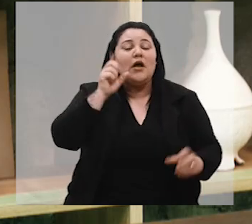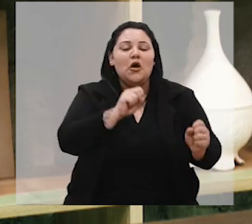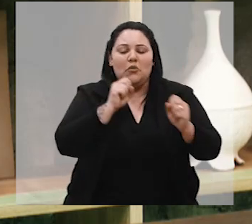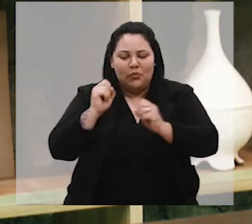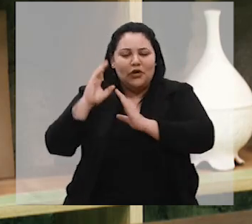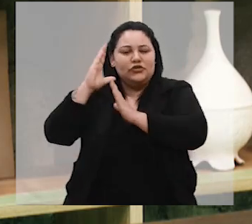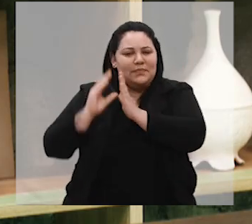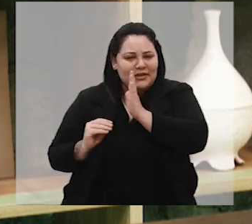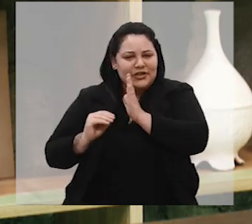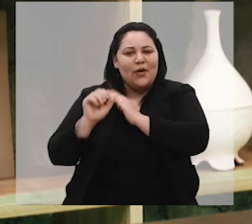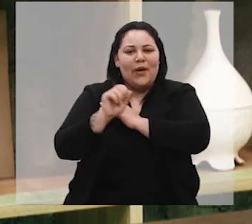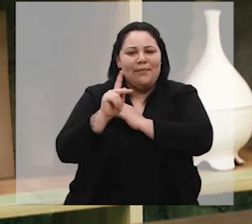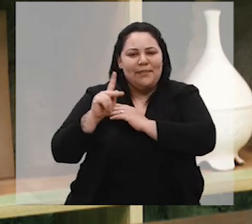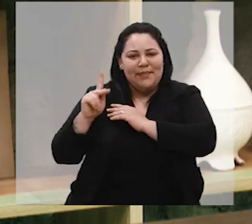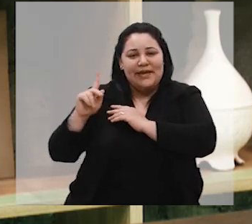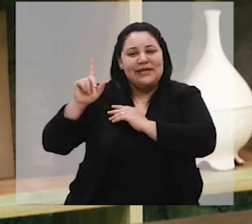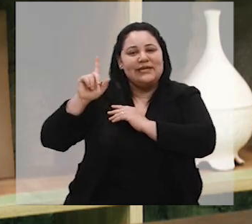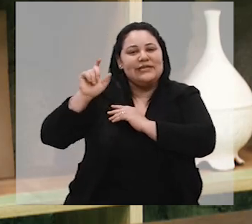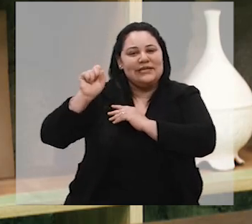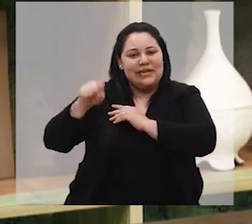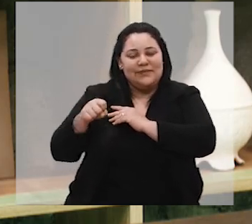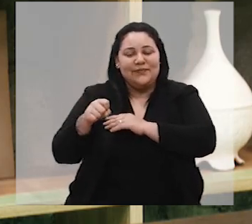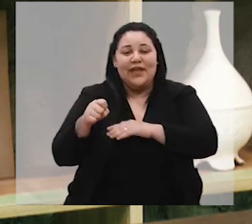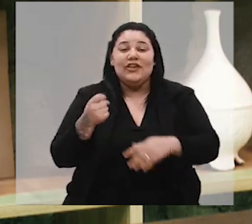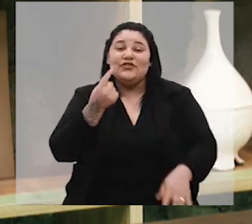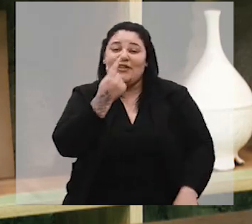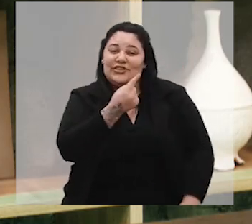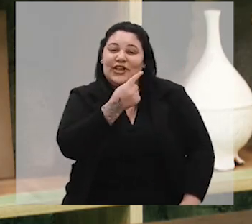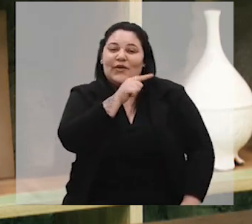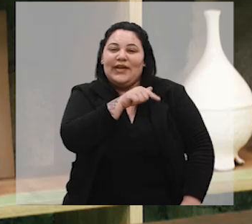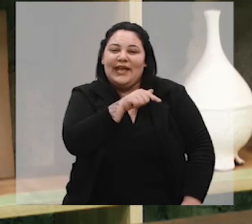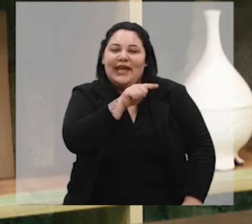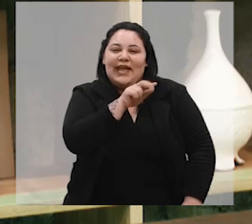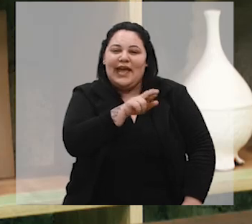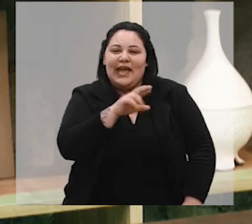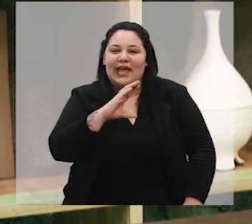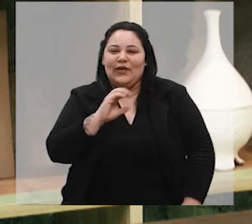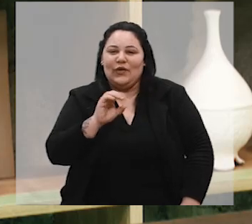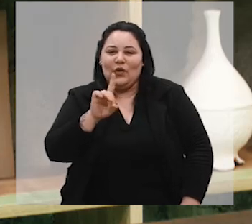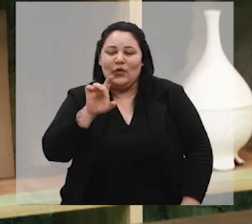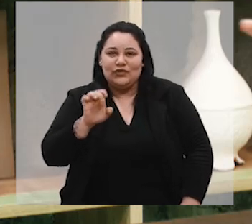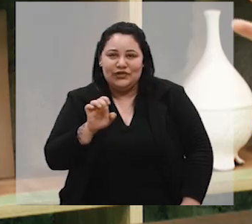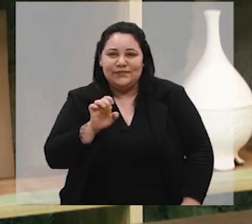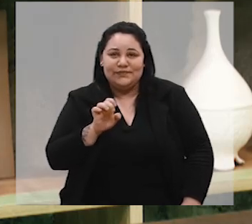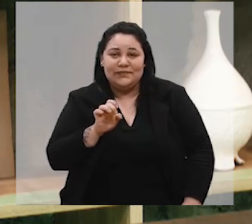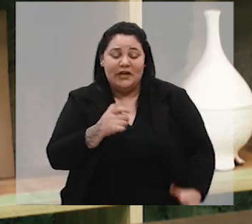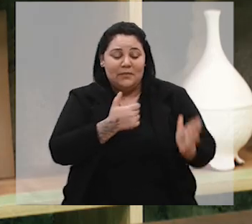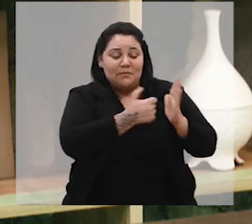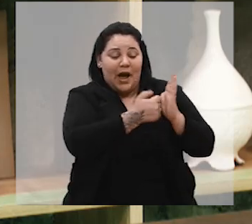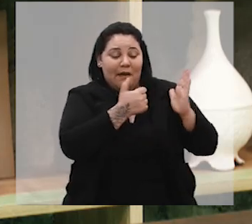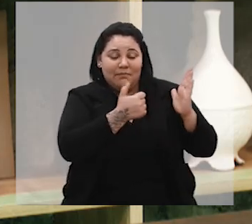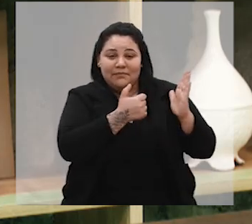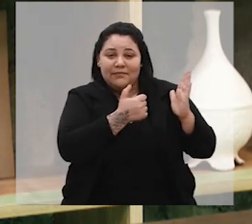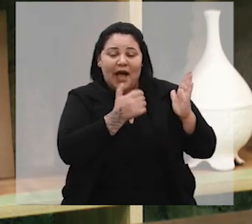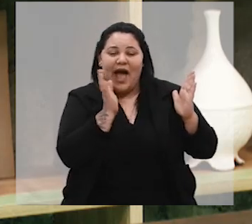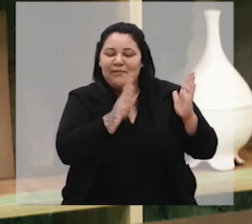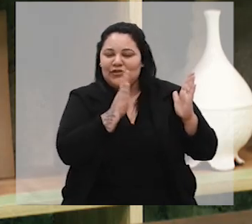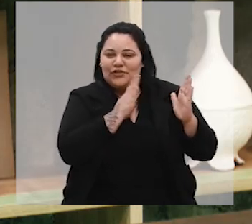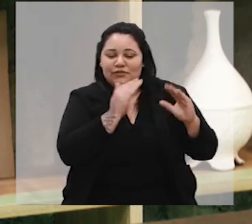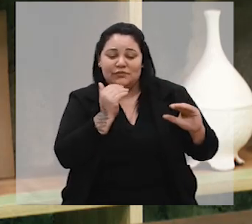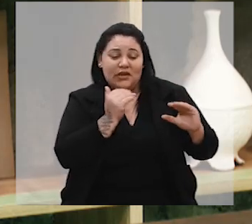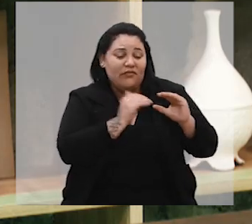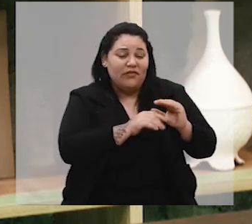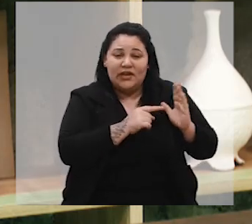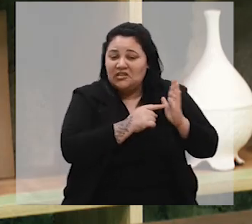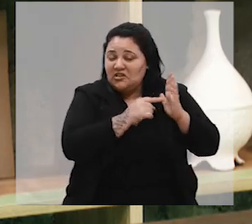fazer o download do aplicativo e ver como ele funciona, porque ele é realmente assim, 3 cliques, uma foto, tá feita a denúncia encaminhada para quem precisa,